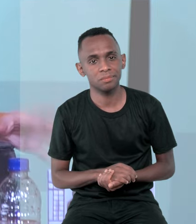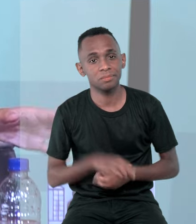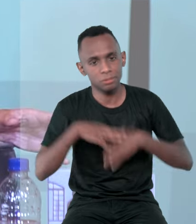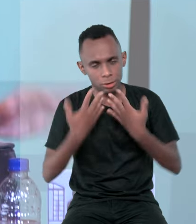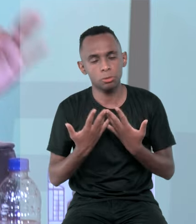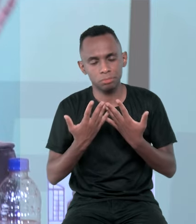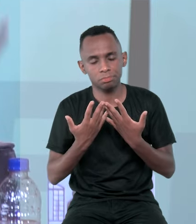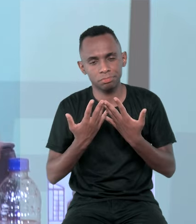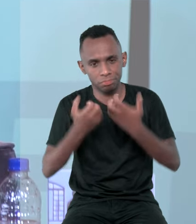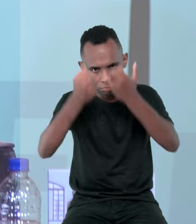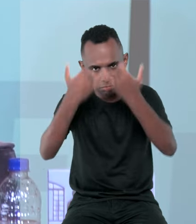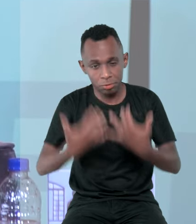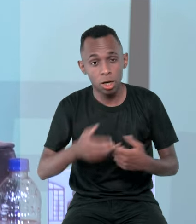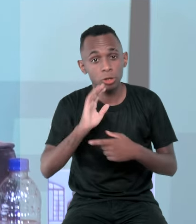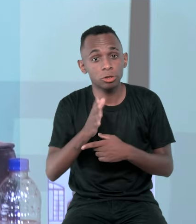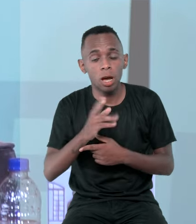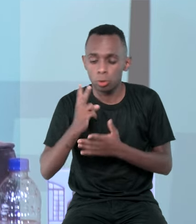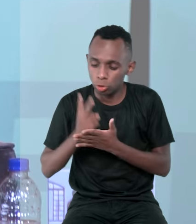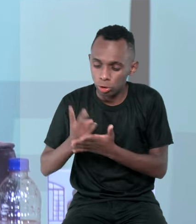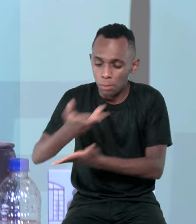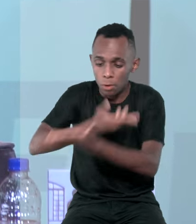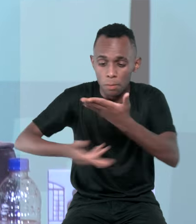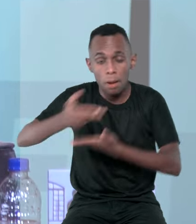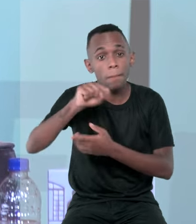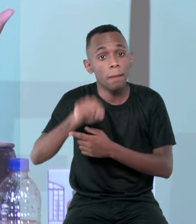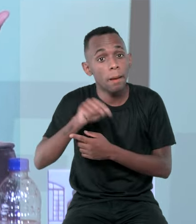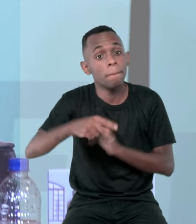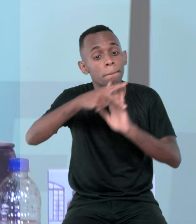Como eu disse, né, o Sempre um Papo é um projeto